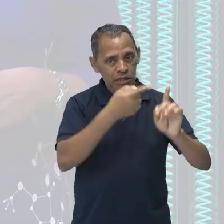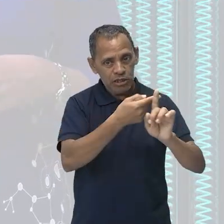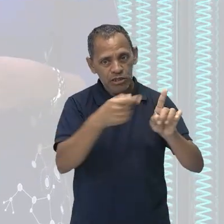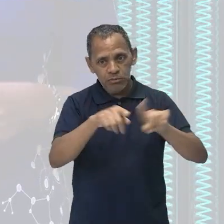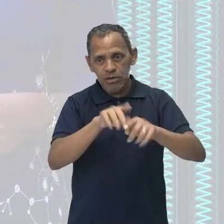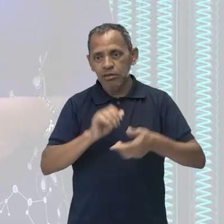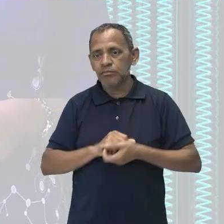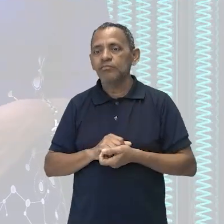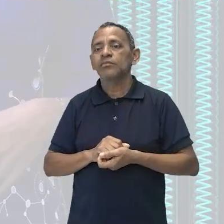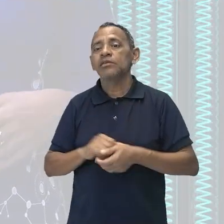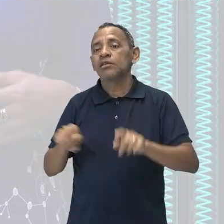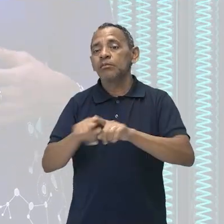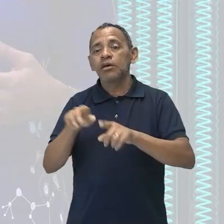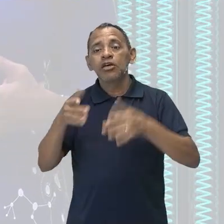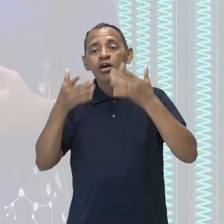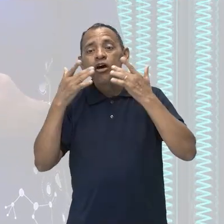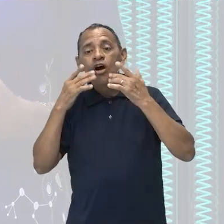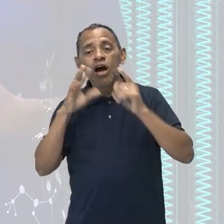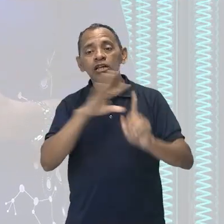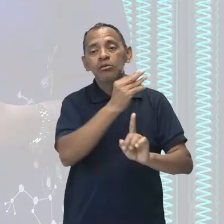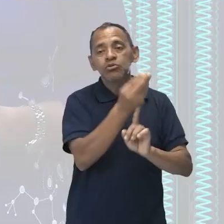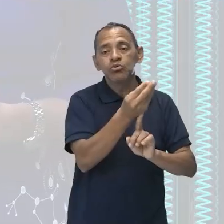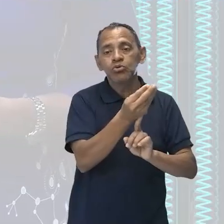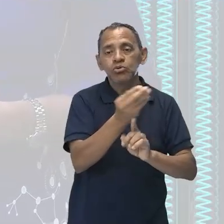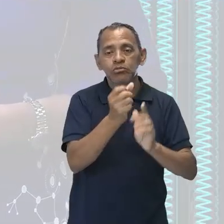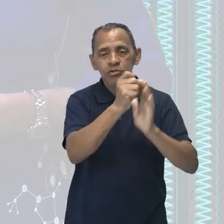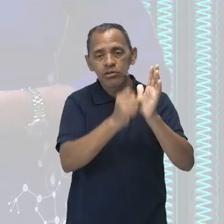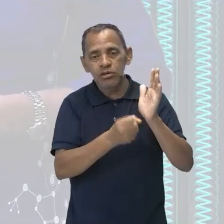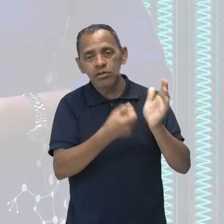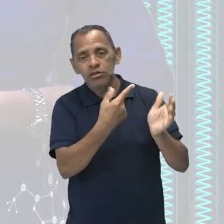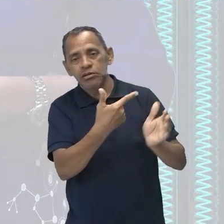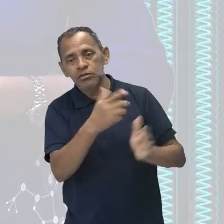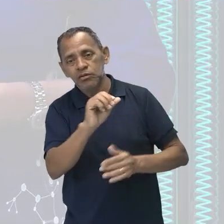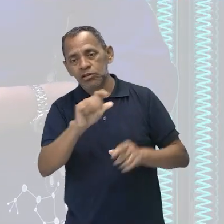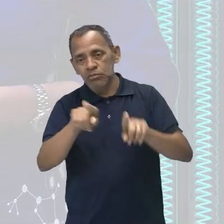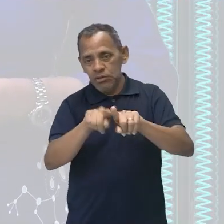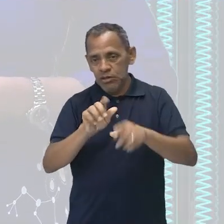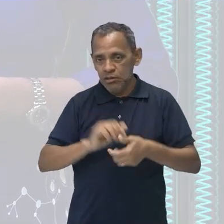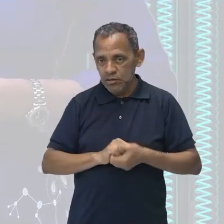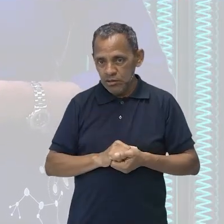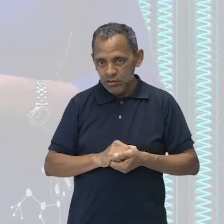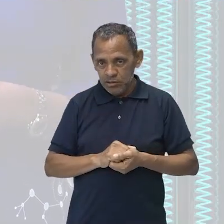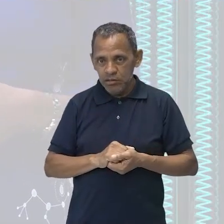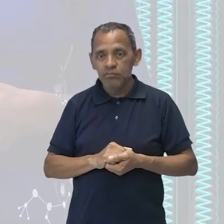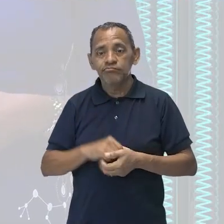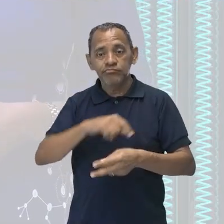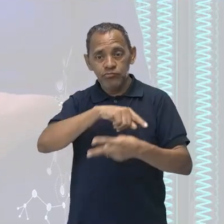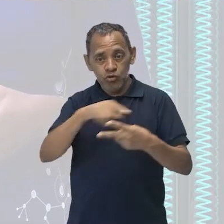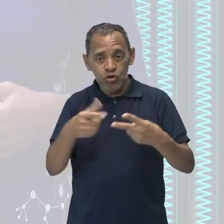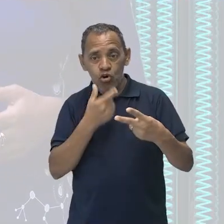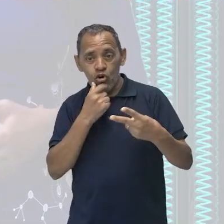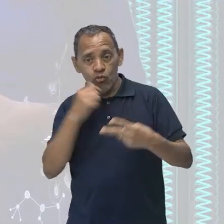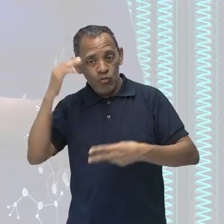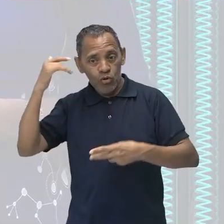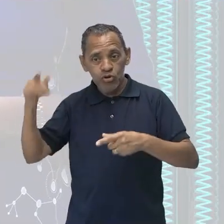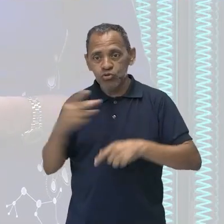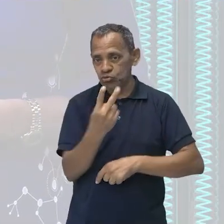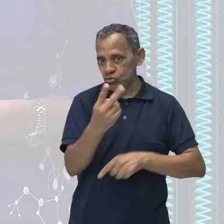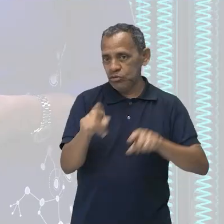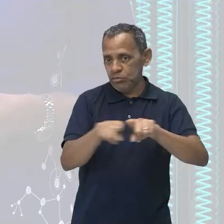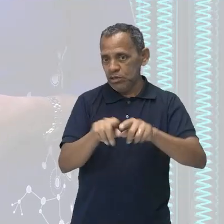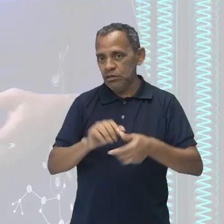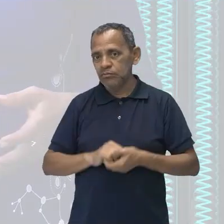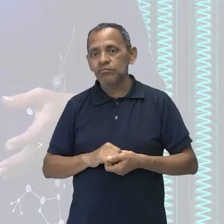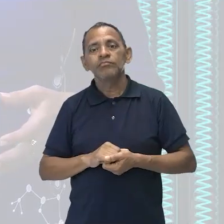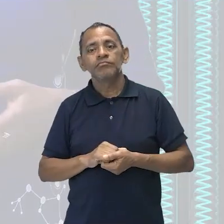desenvolvido no século XX por dramaturgos como Samuel Beckett e Eugênio Ionesco. O teatro do